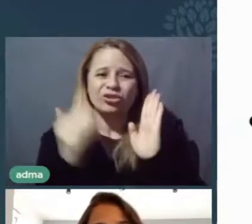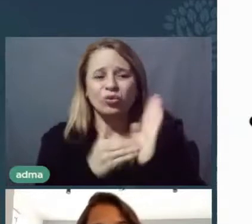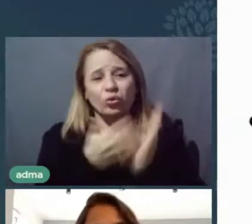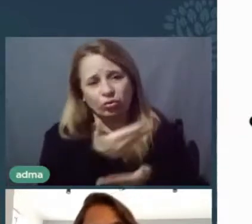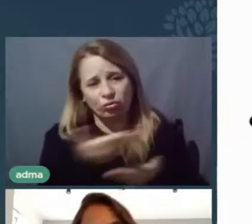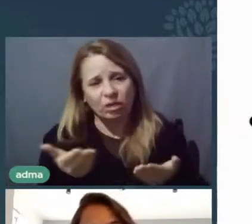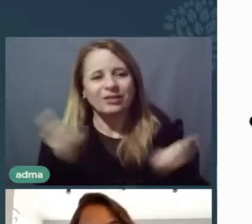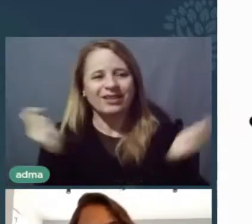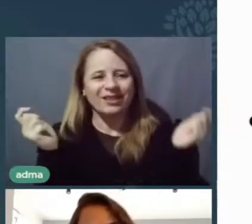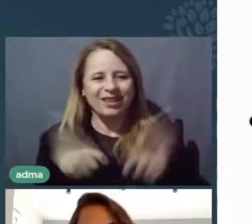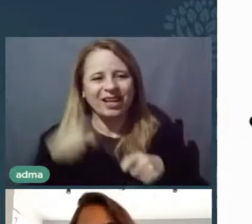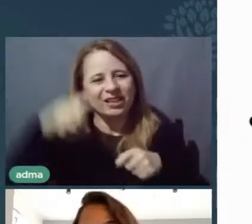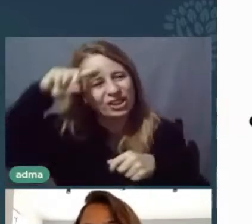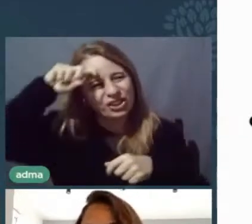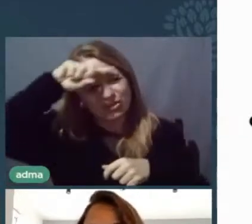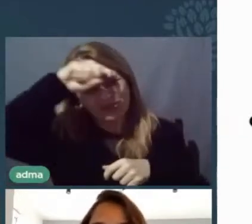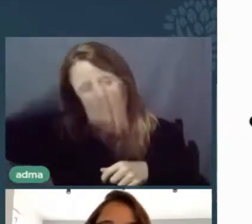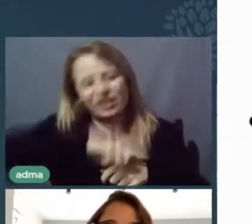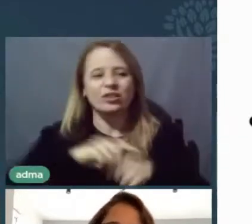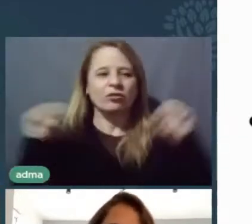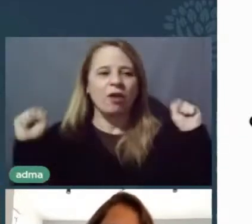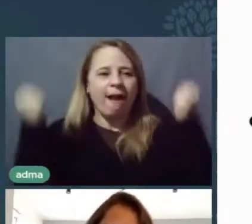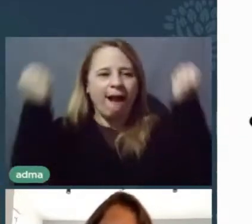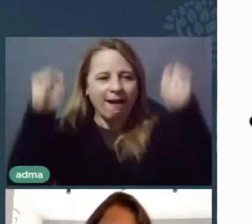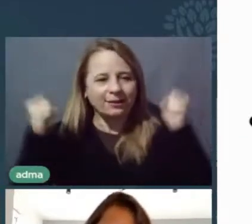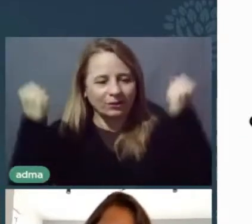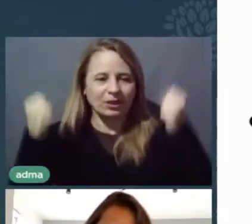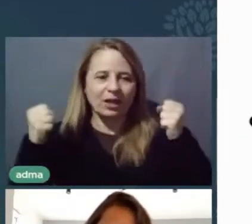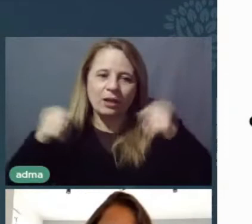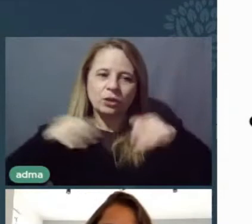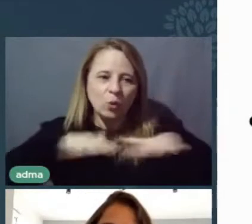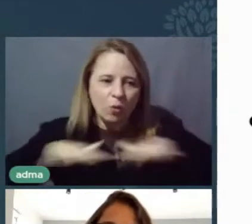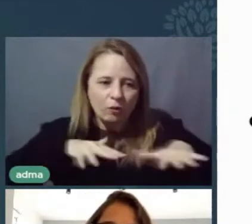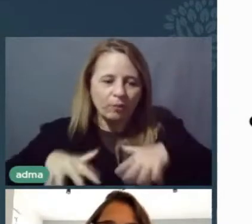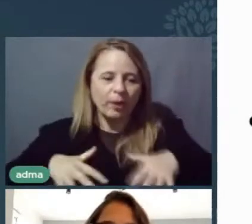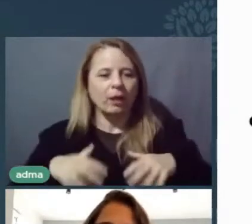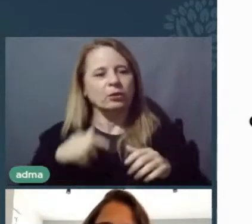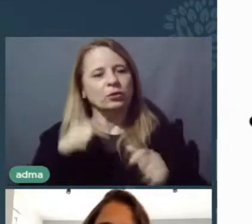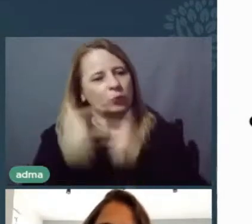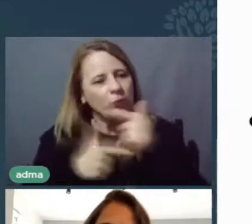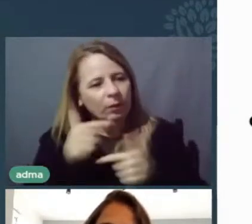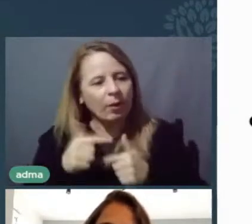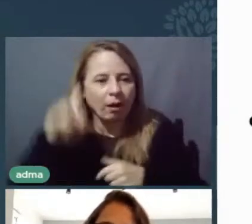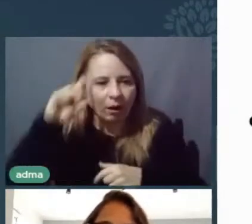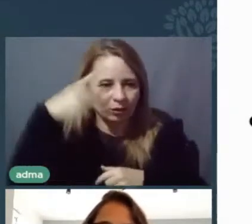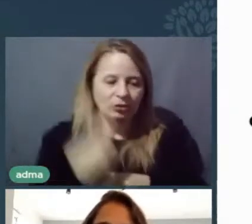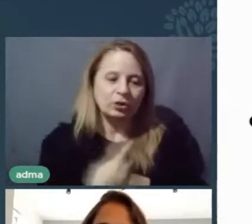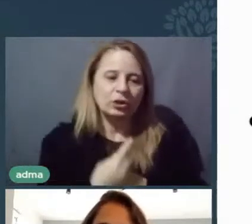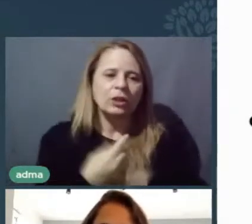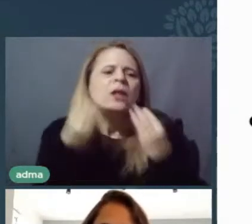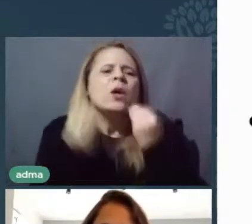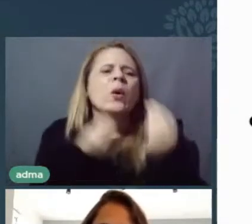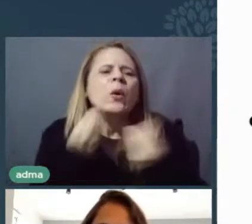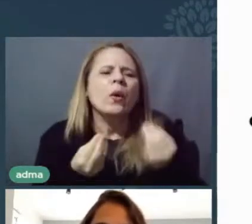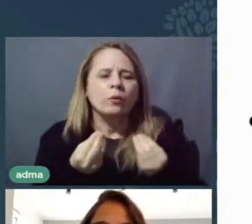dificuldade em realizar atividade física ou mesmo exercício físico. Então, o que é feito para esses indivíduos?